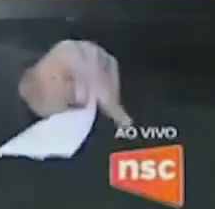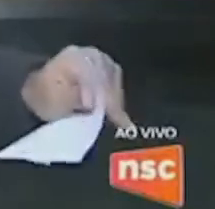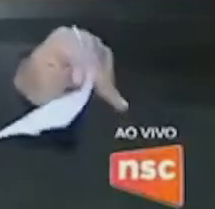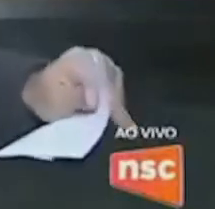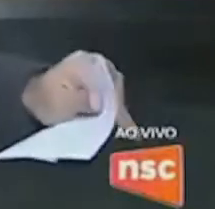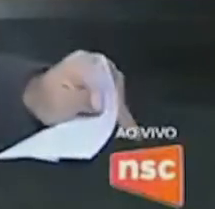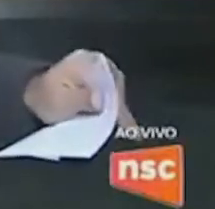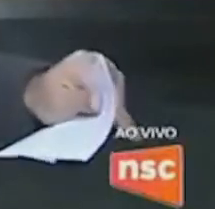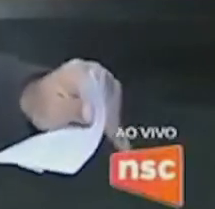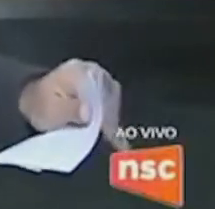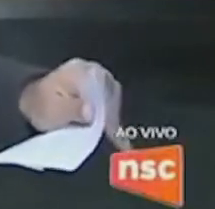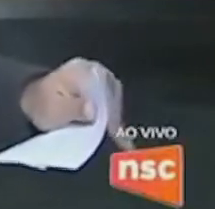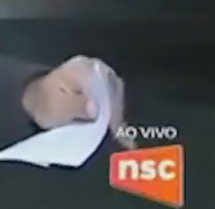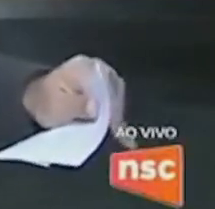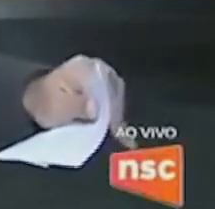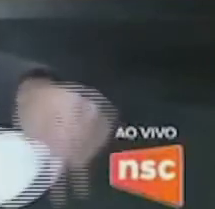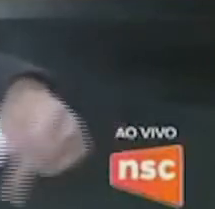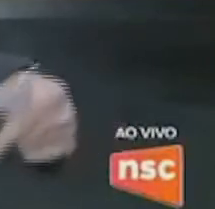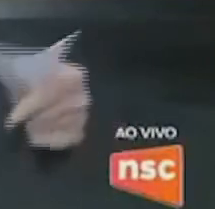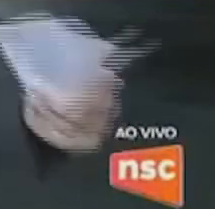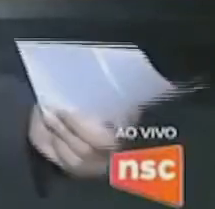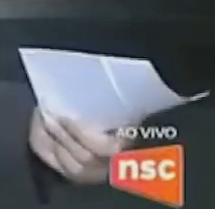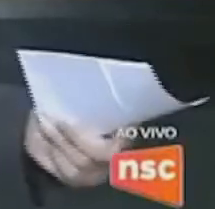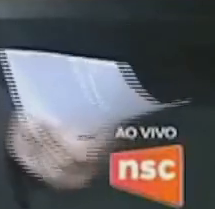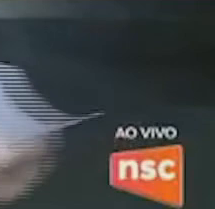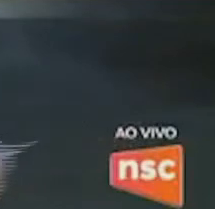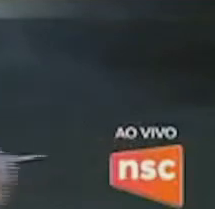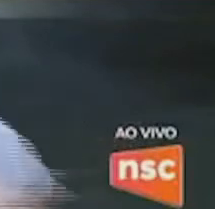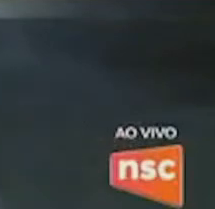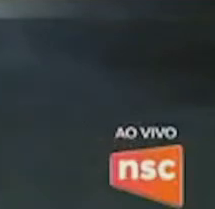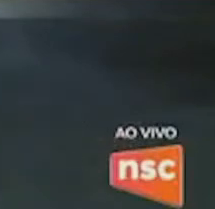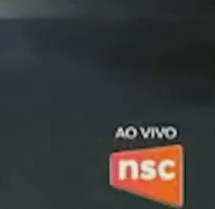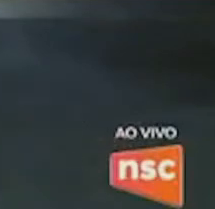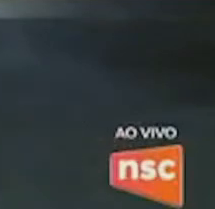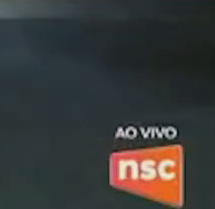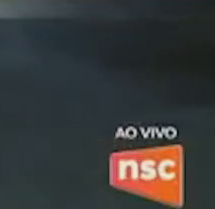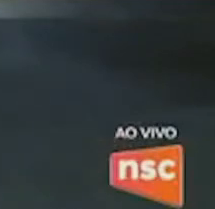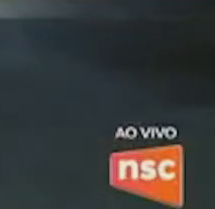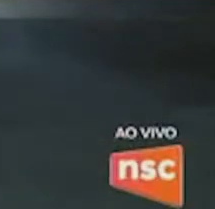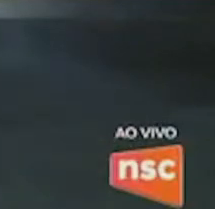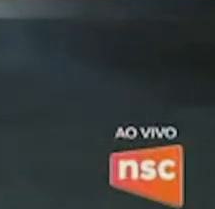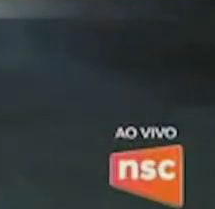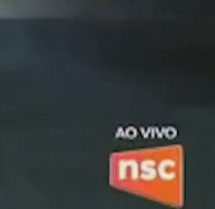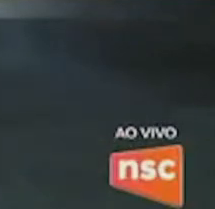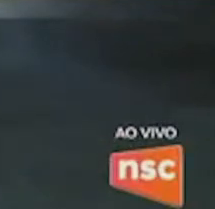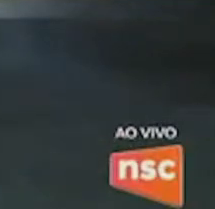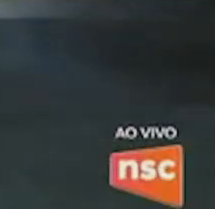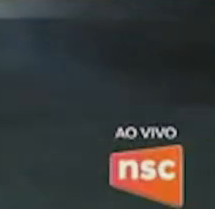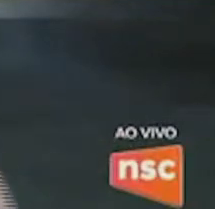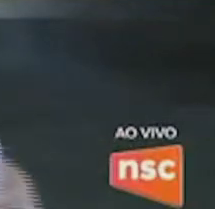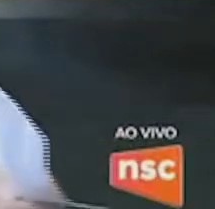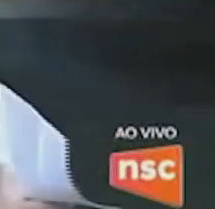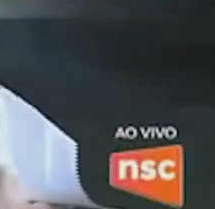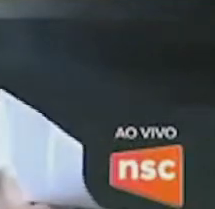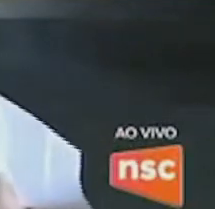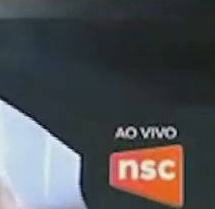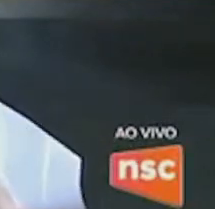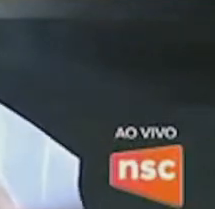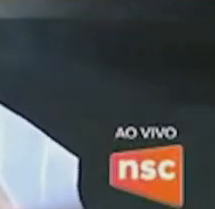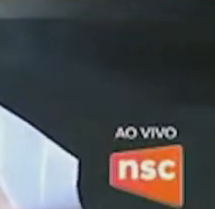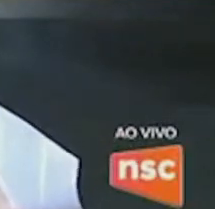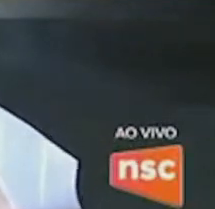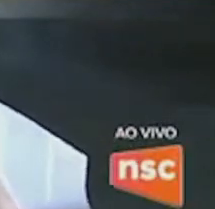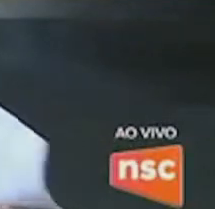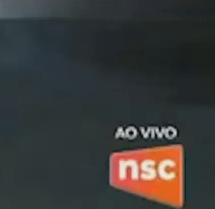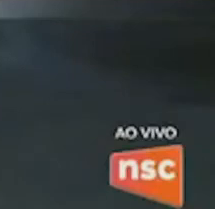os próprios filhos, uma adolescente de 17 anos e uma jovem de 18. Tudo isso acontecia dentro de escolas